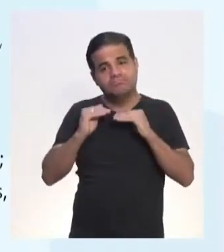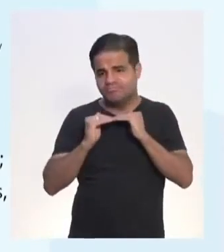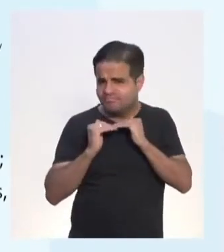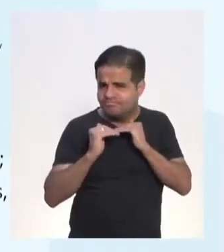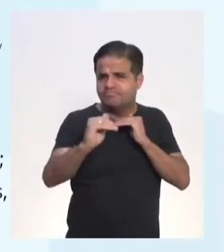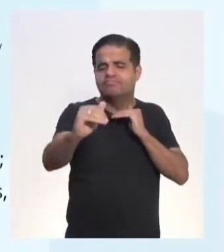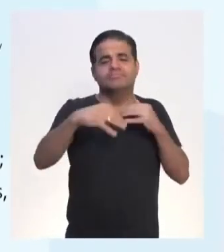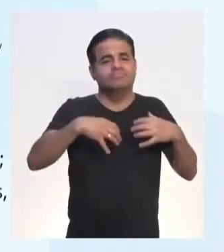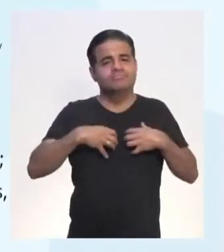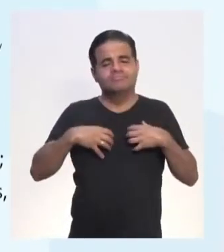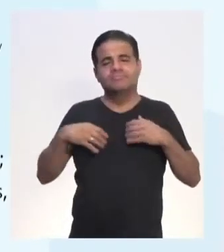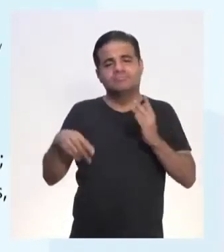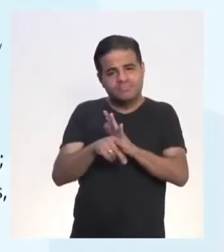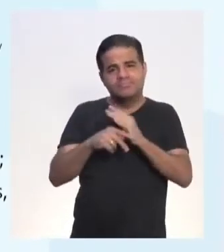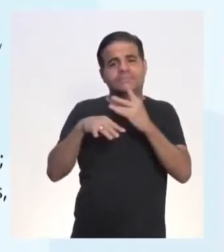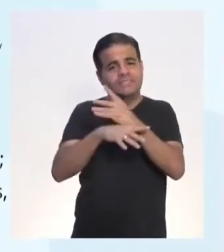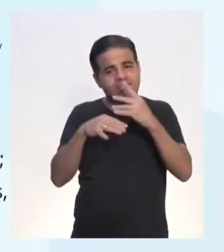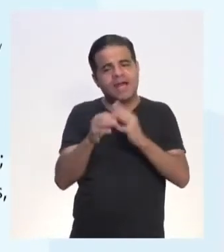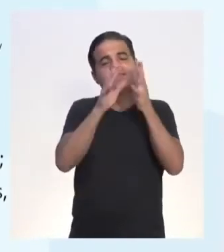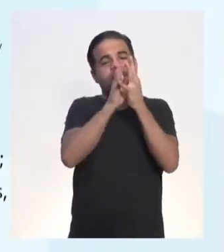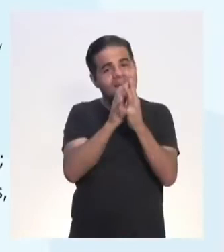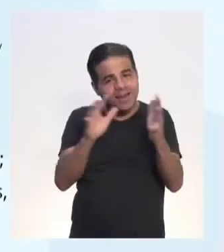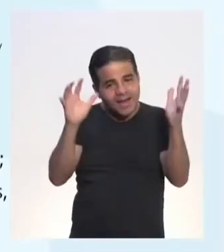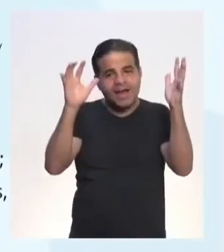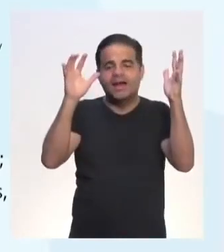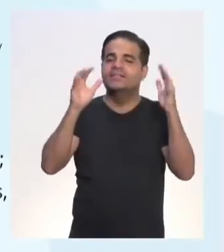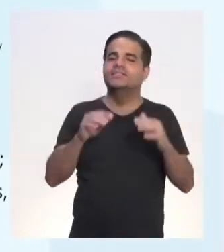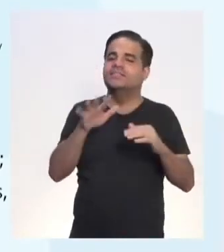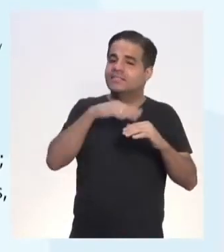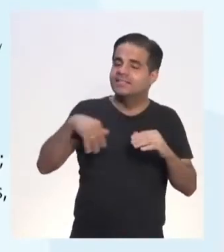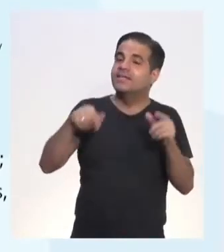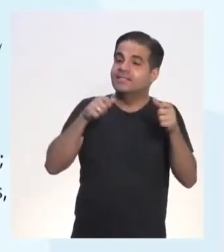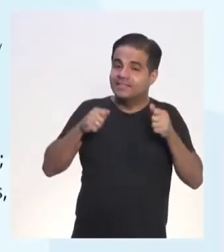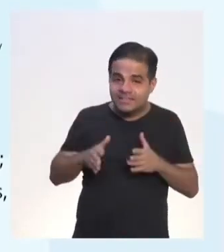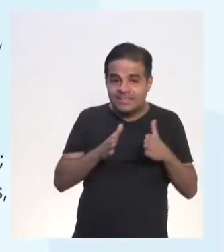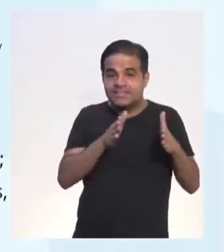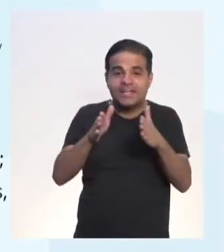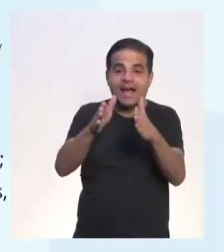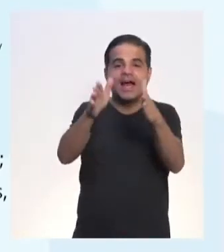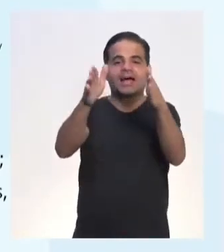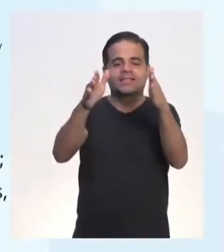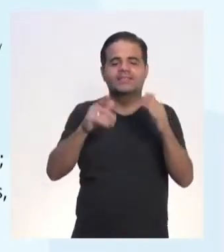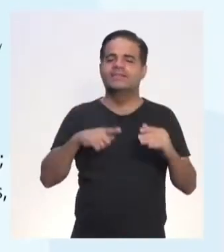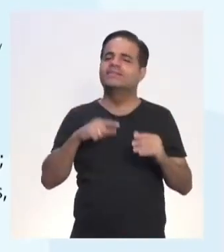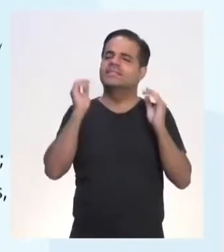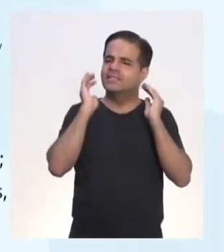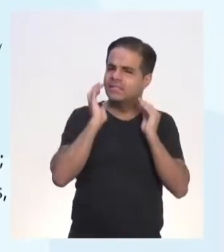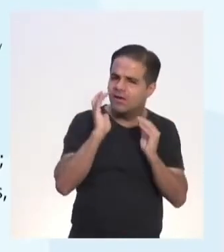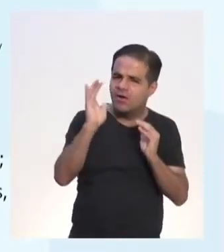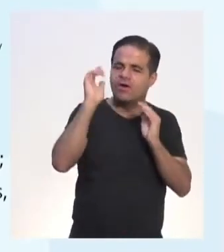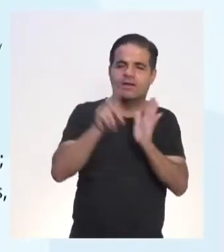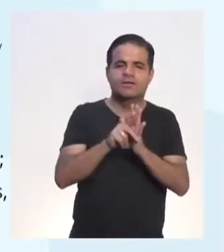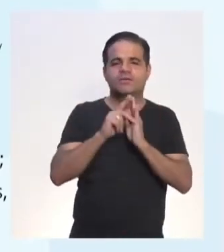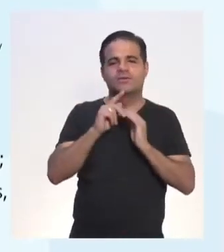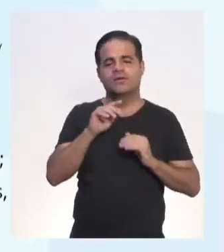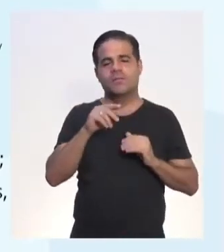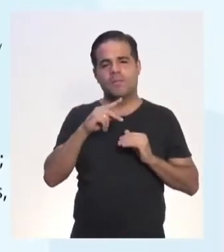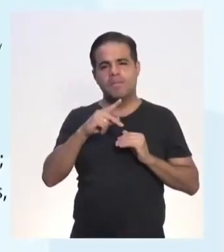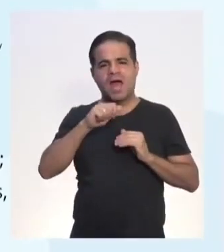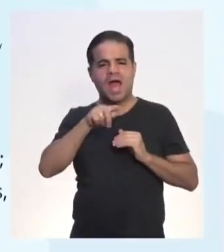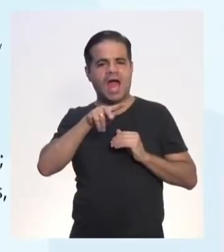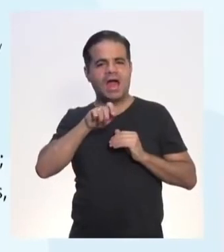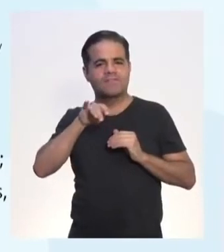né? Mas é mania de cidade grande. É verdade, tudo bem? Tá? E as estradas que, teoricamente, não são